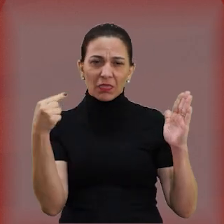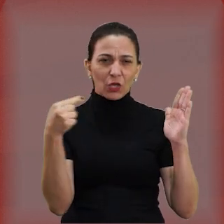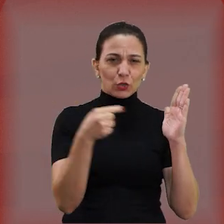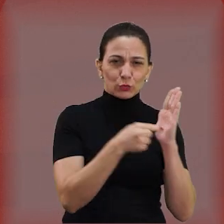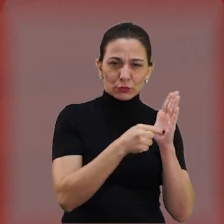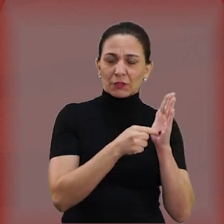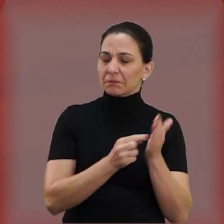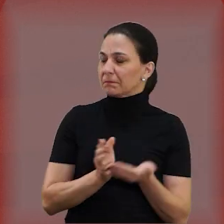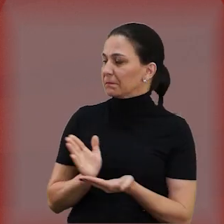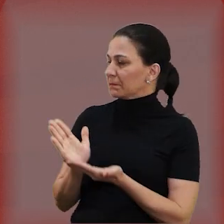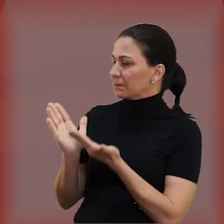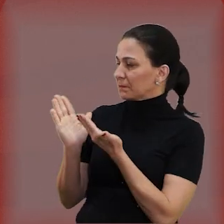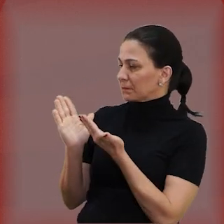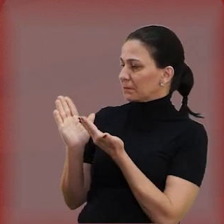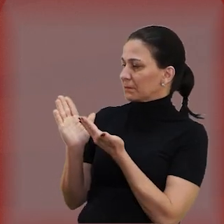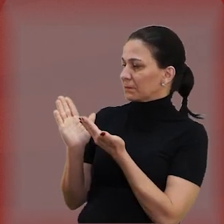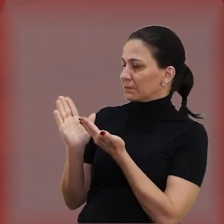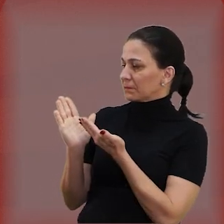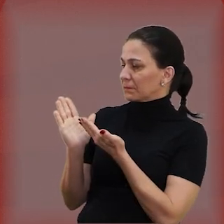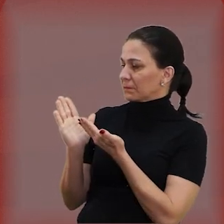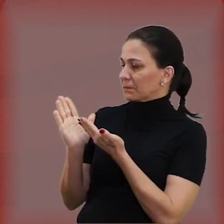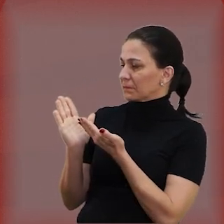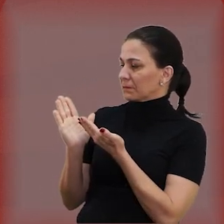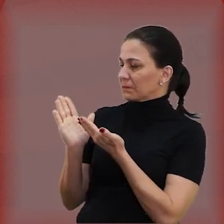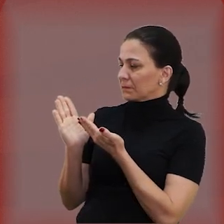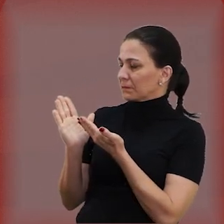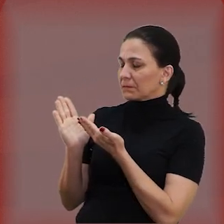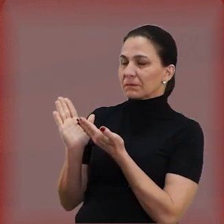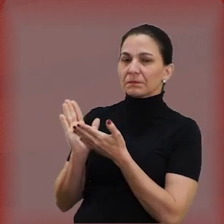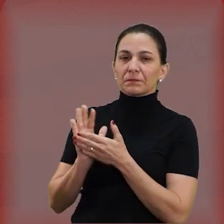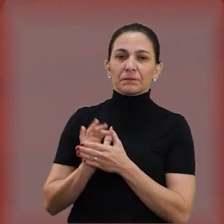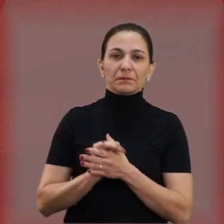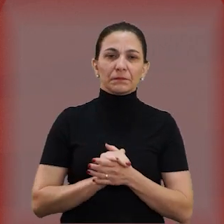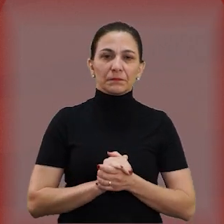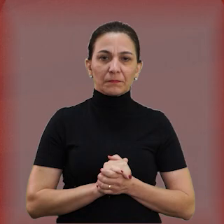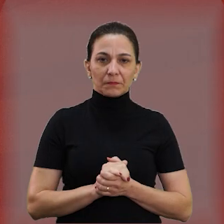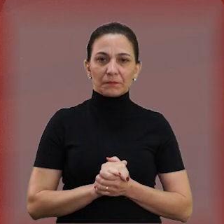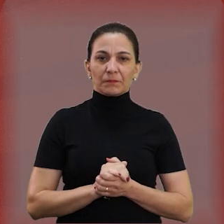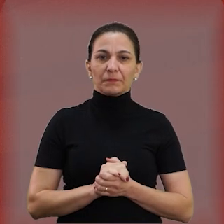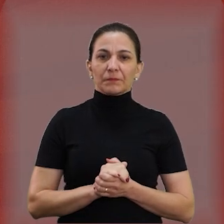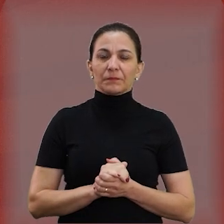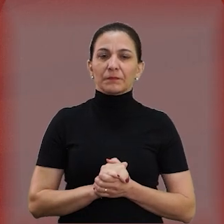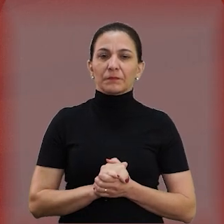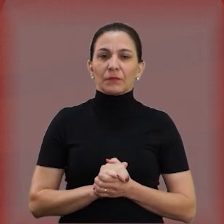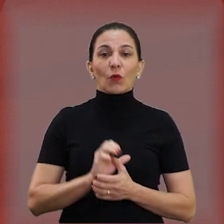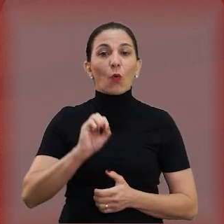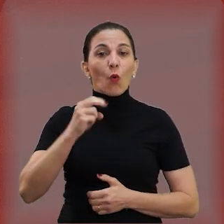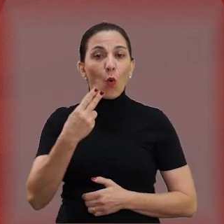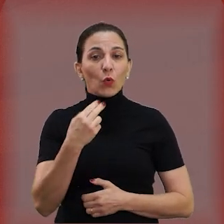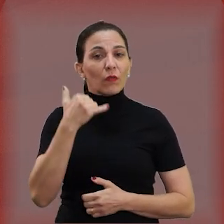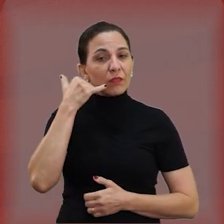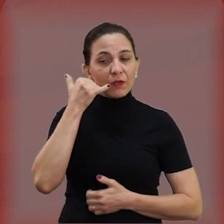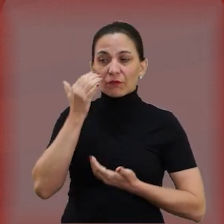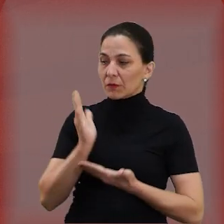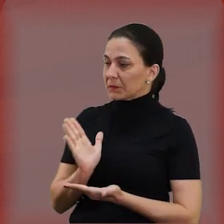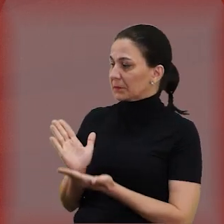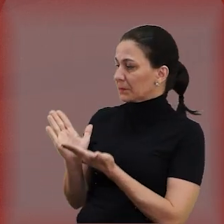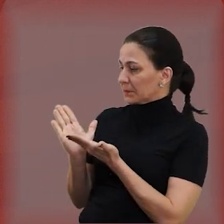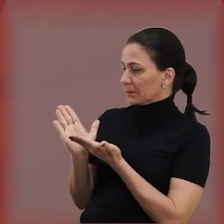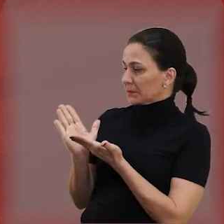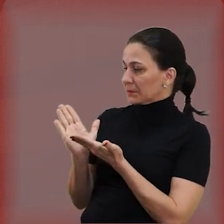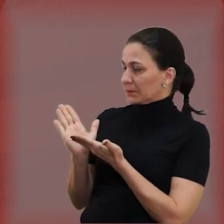denuncie na Central de Atendimento à mulher pelo telefone 180 ou na delegacia da mulher pelo